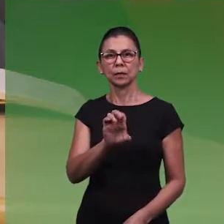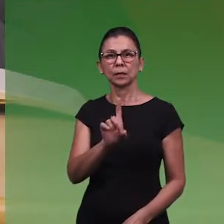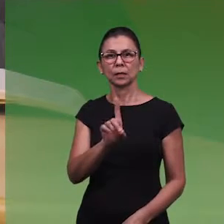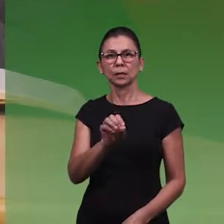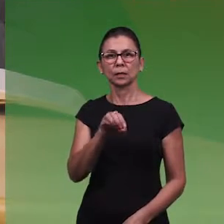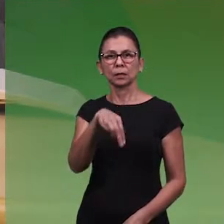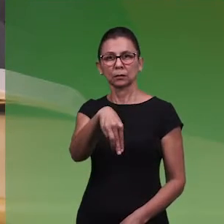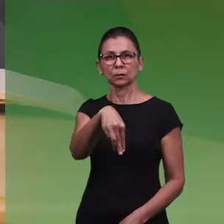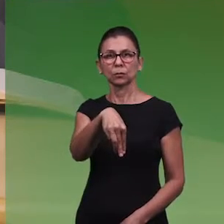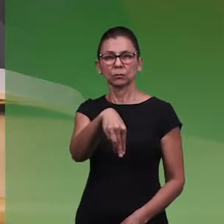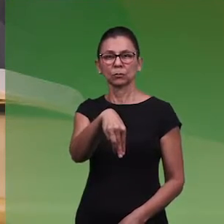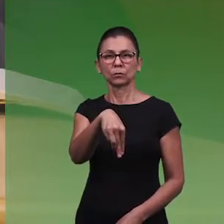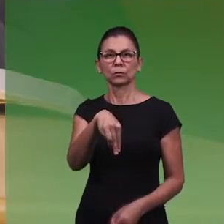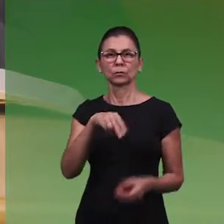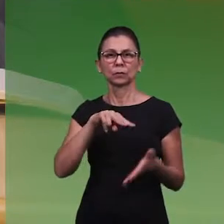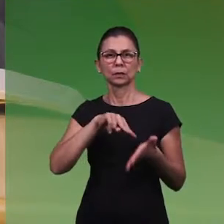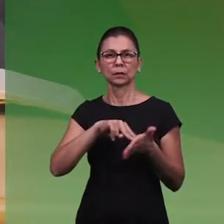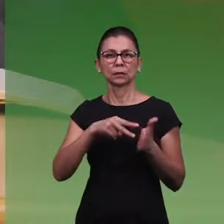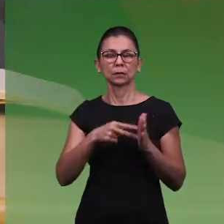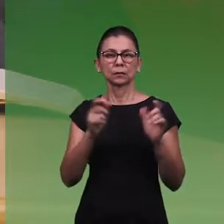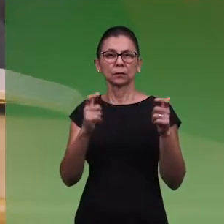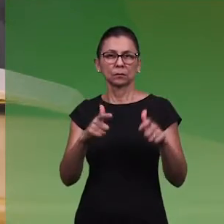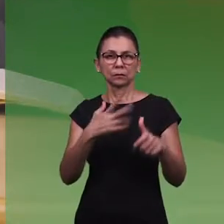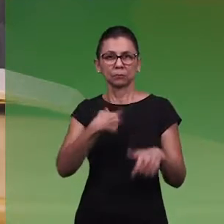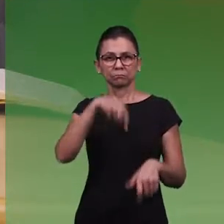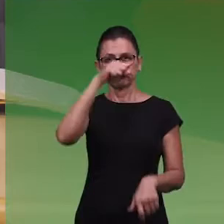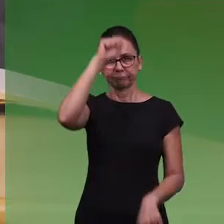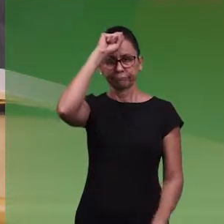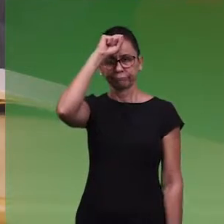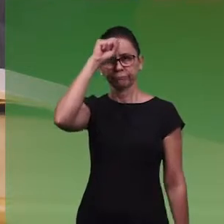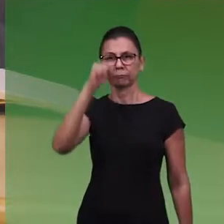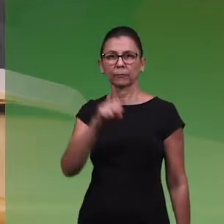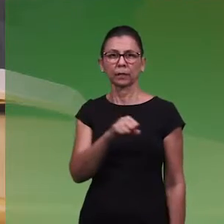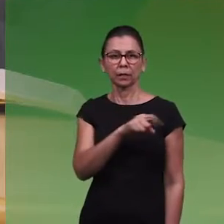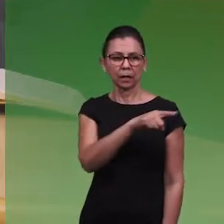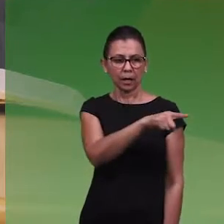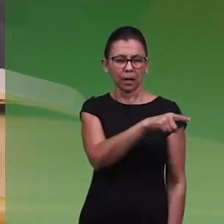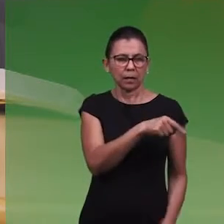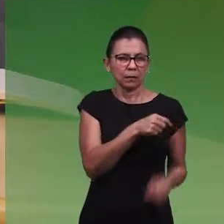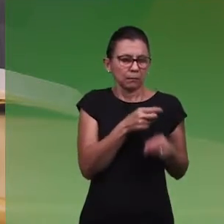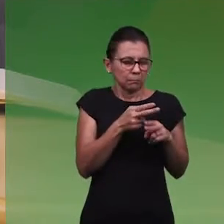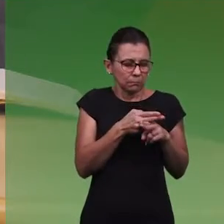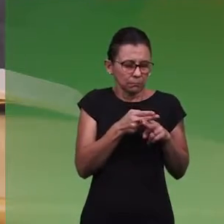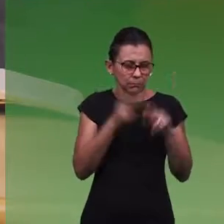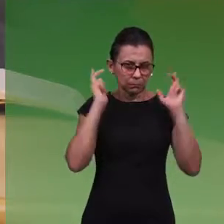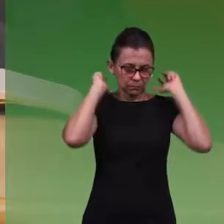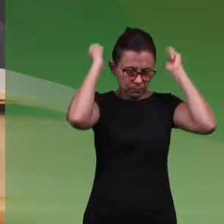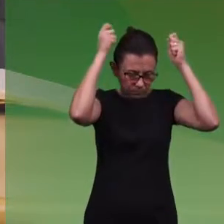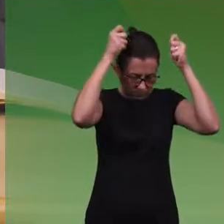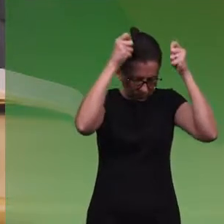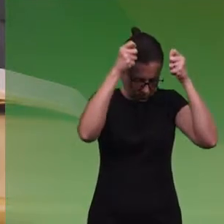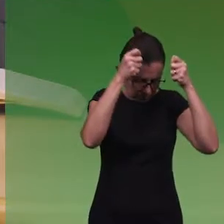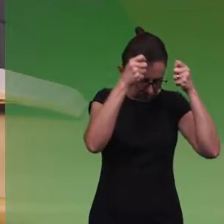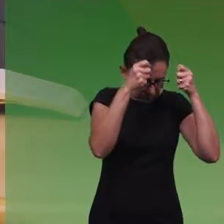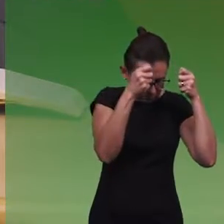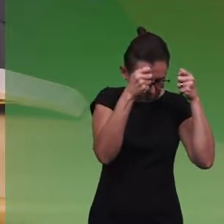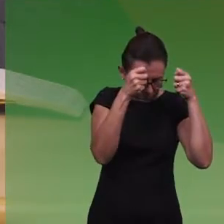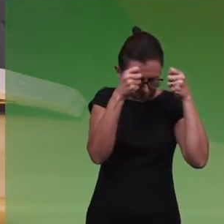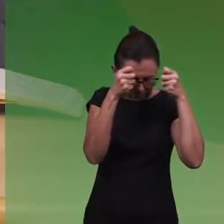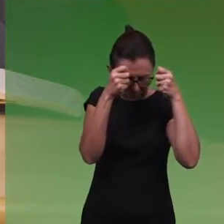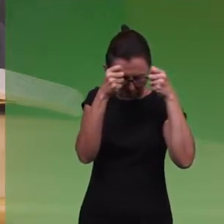lugar habitado em hebraico. E lá encontrou essa mulher. Ele foi disfarçado, mas daqui a um pouquinho a mulher o